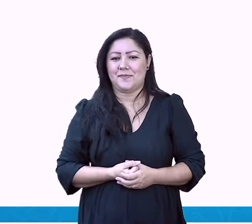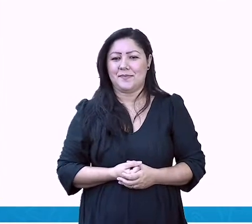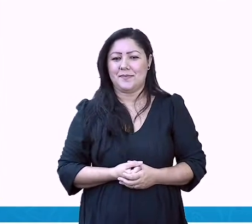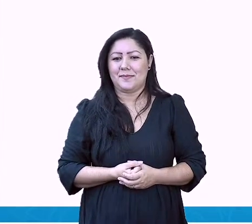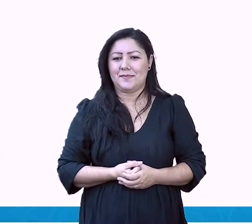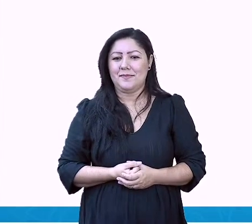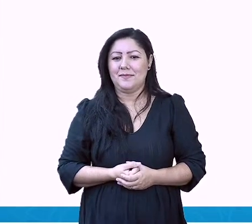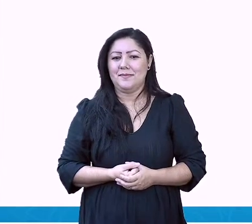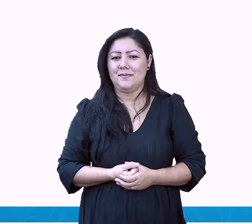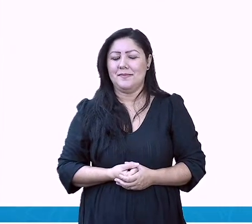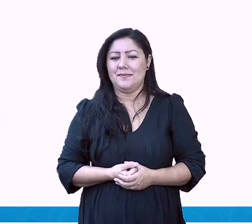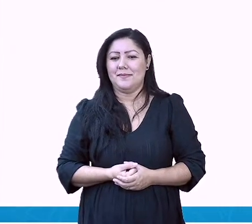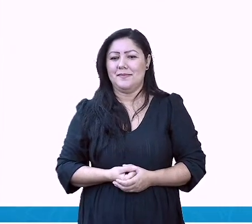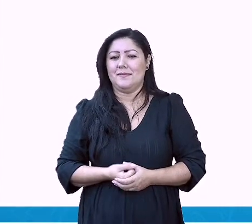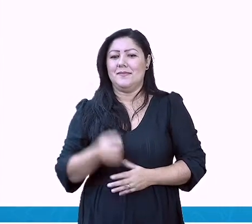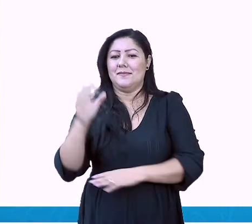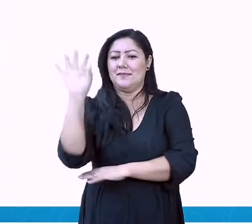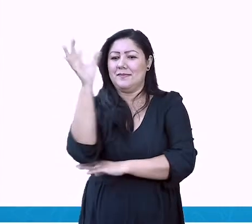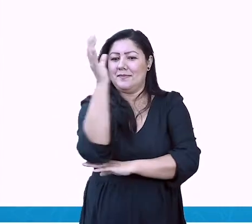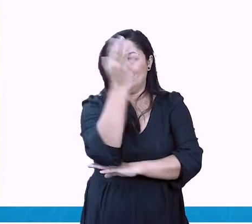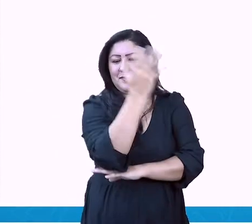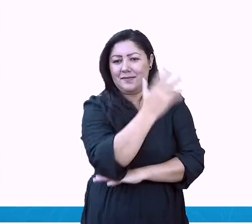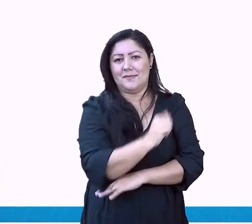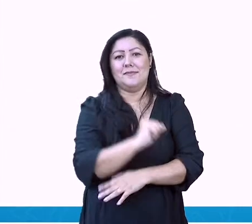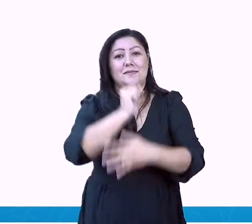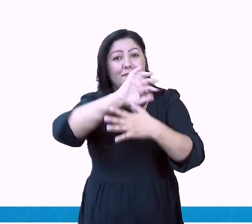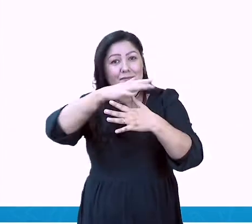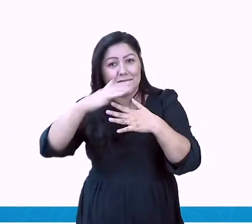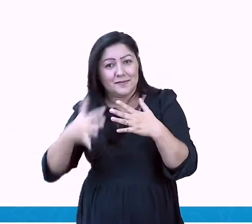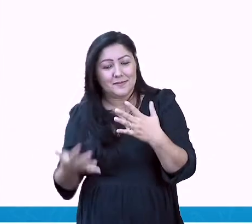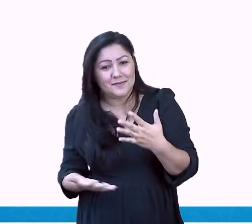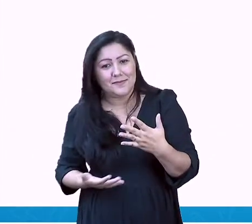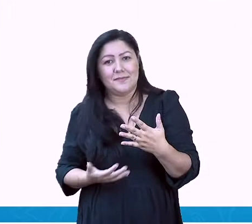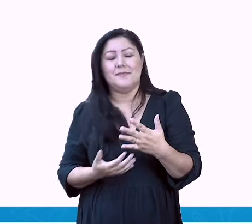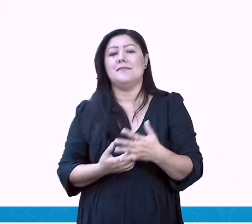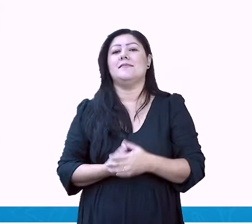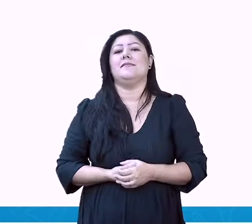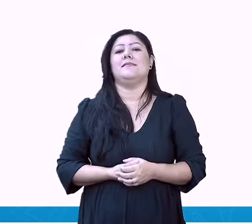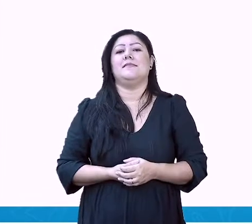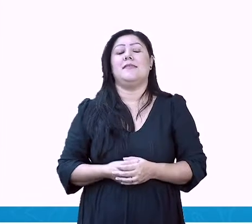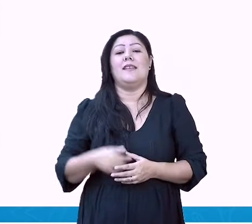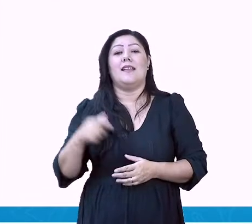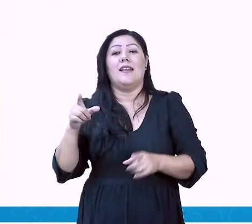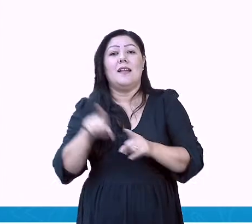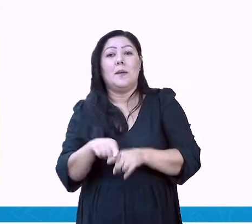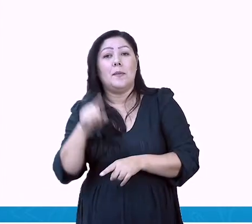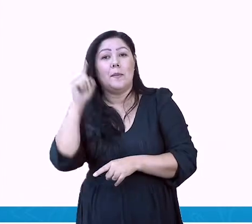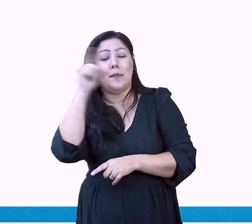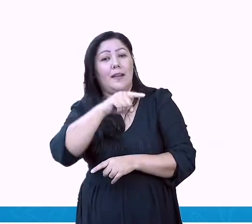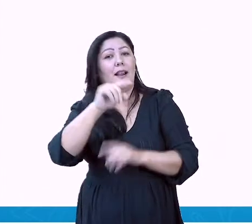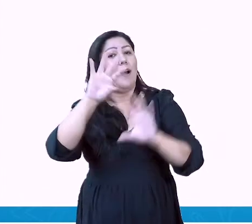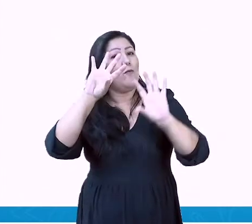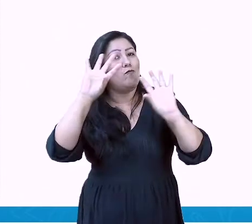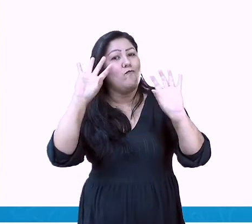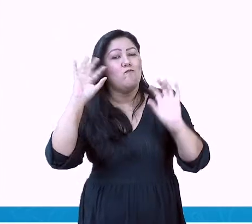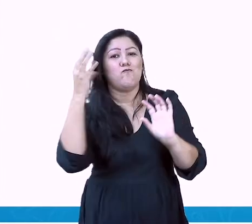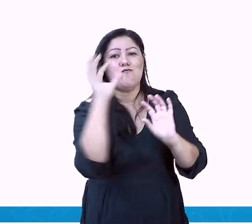A vegetação na Mata Atlântica, na floresta amazônica, nós temos